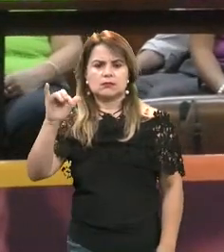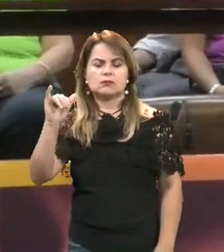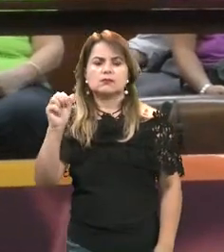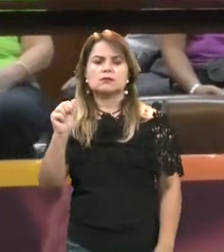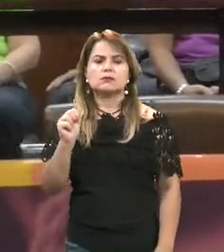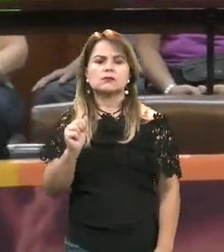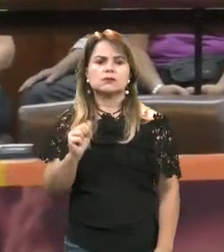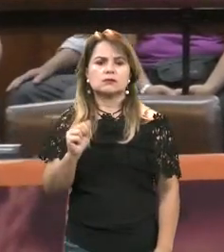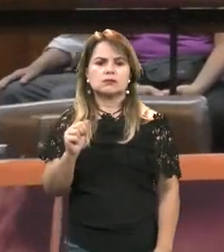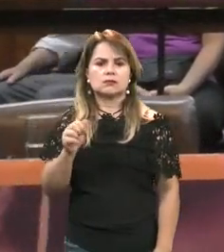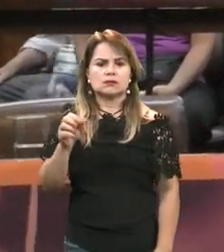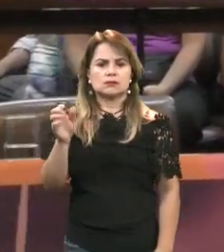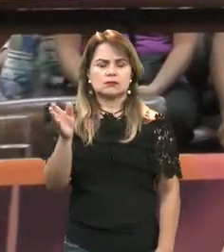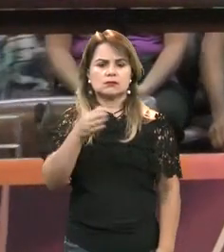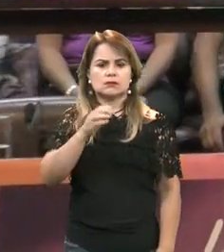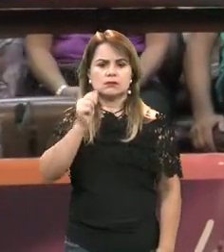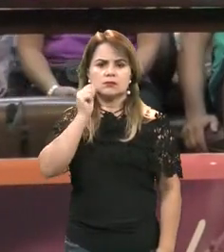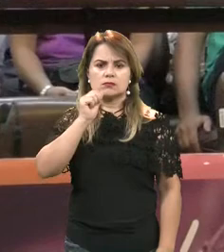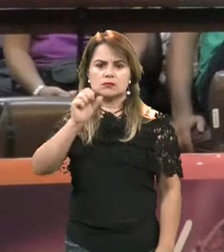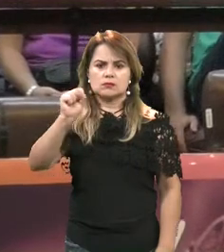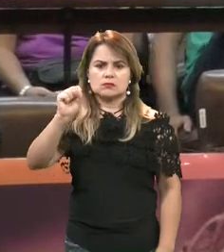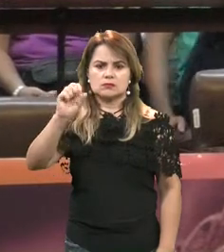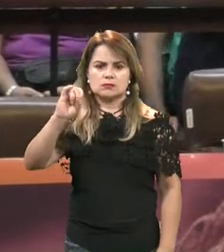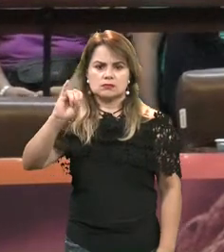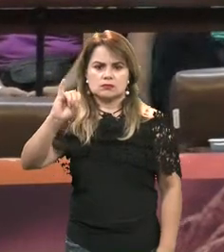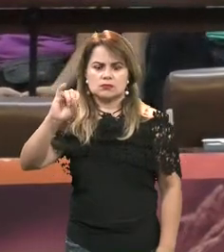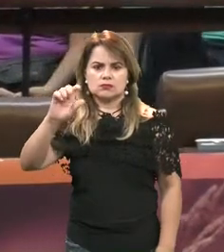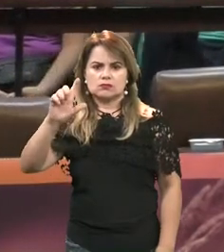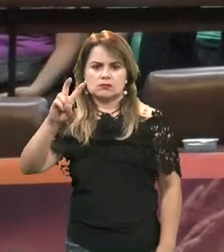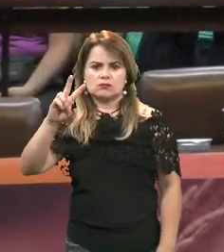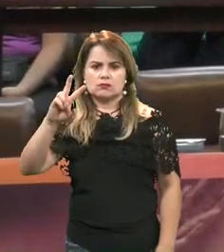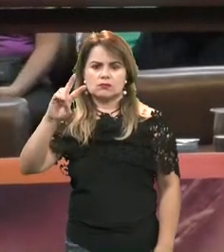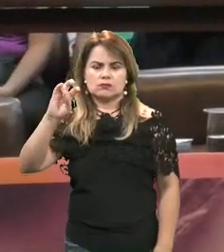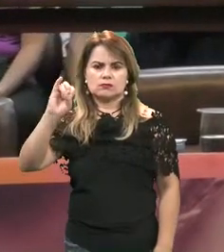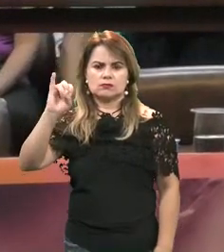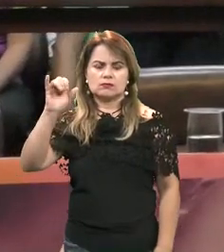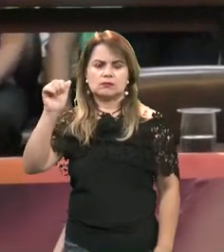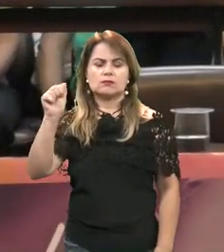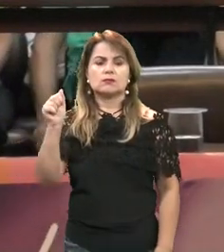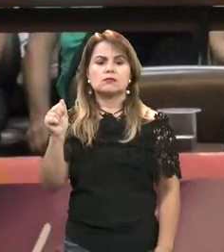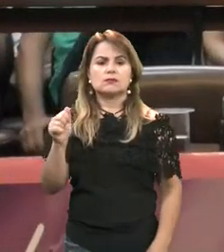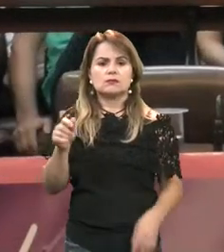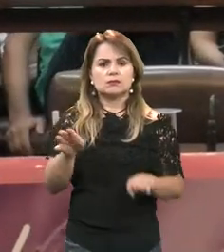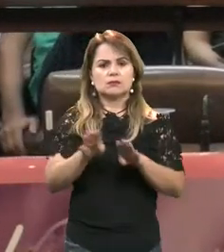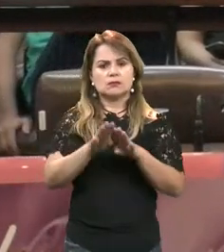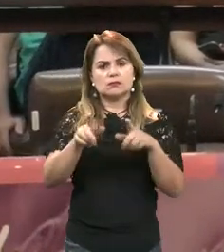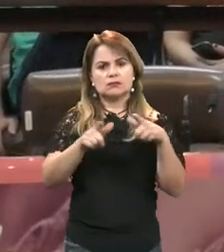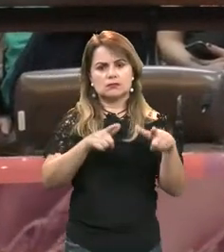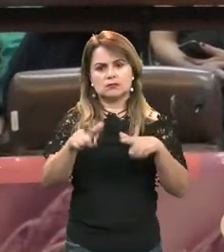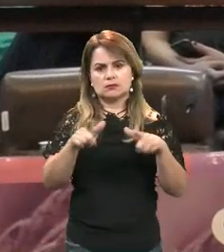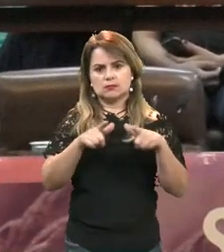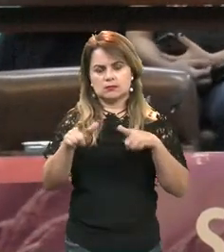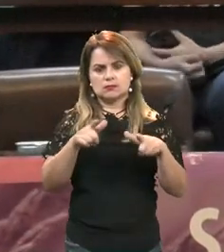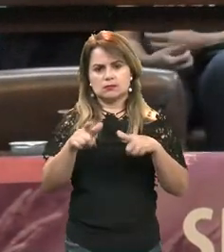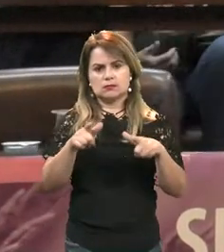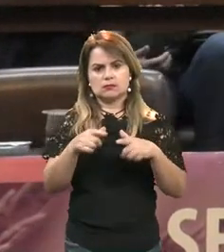Malele, Silvia Helena Vivian de Almeida, docente coordenadora